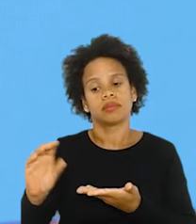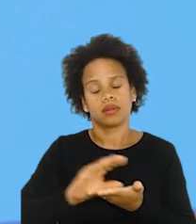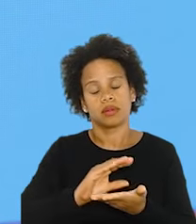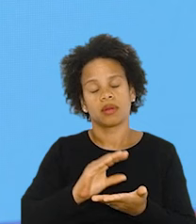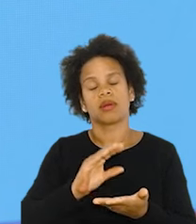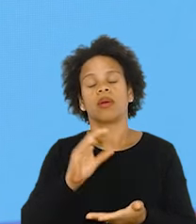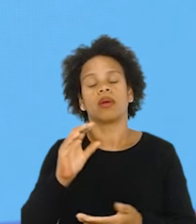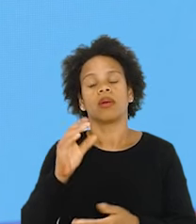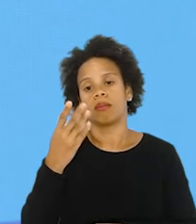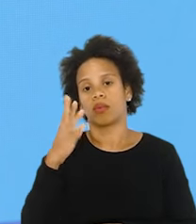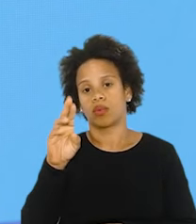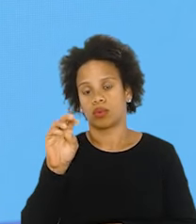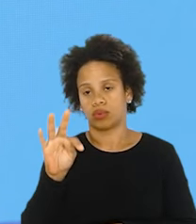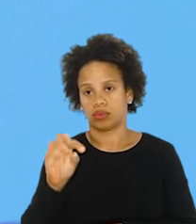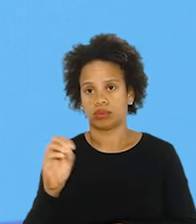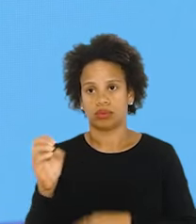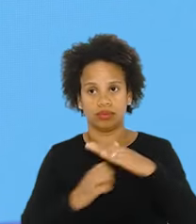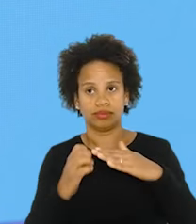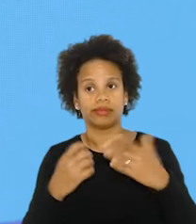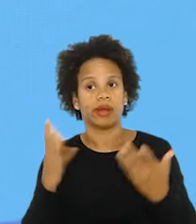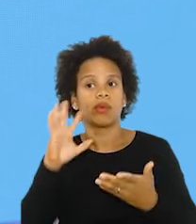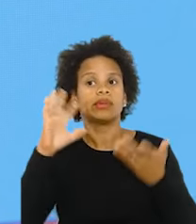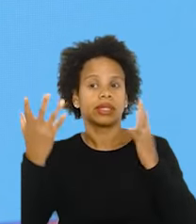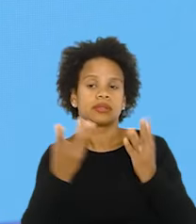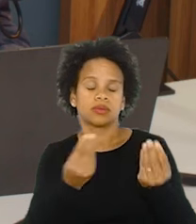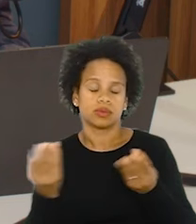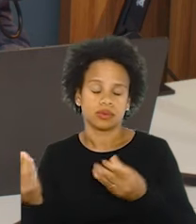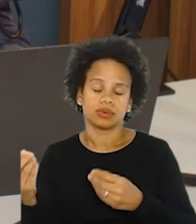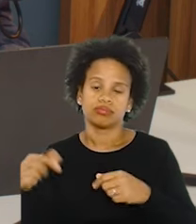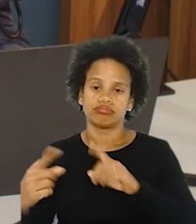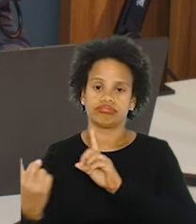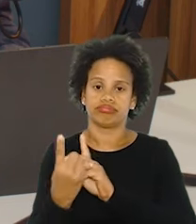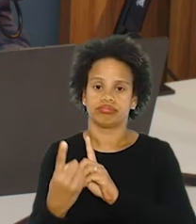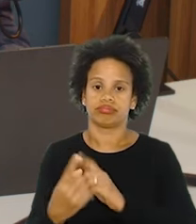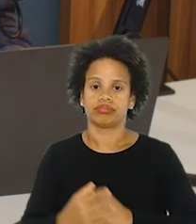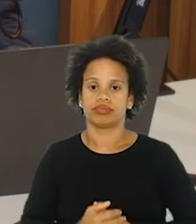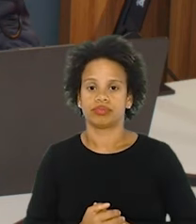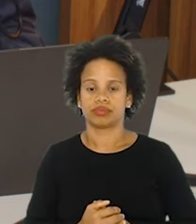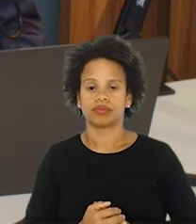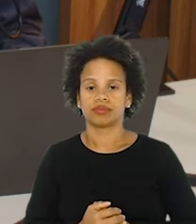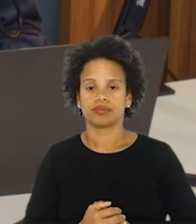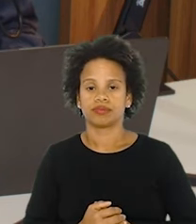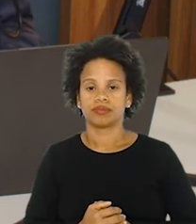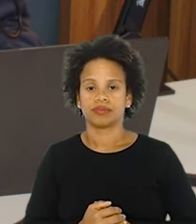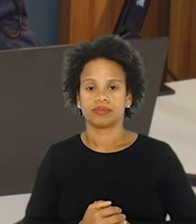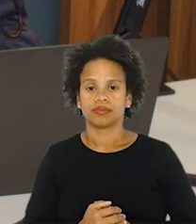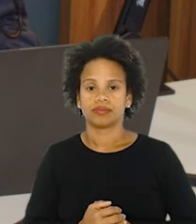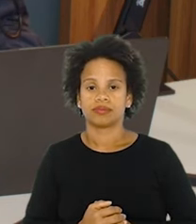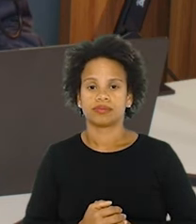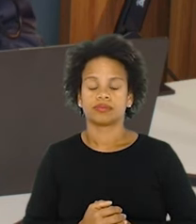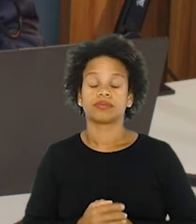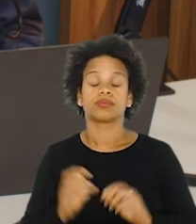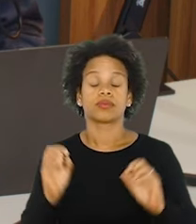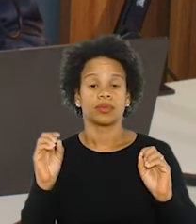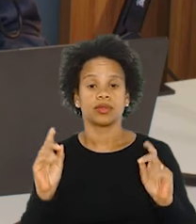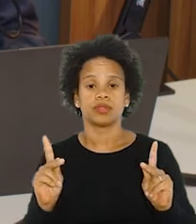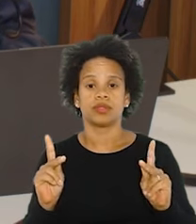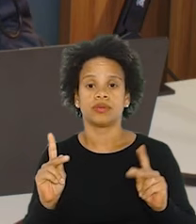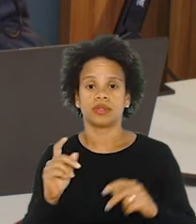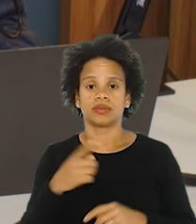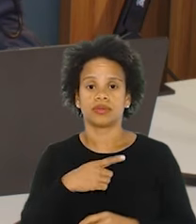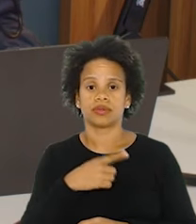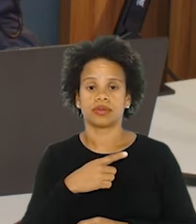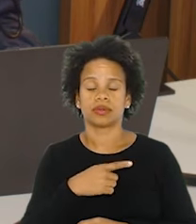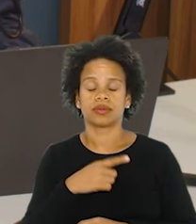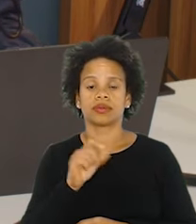pergunta que ocorre muito nos nossos atendimentos bacana E aí ok Você já entrou então na questão de